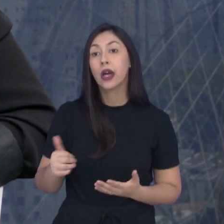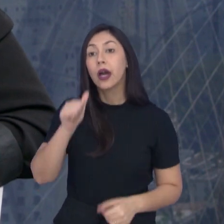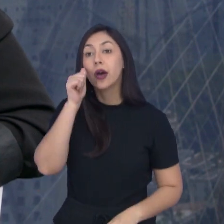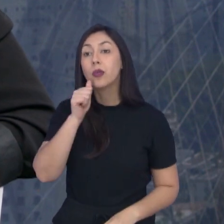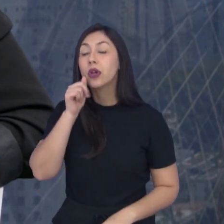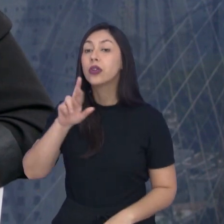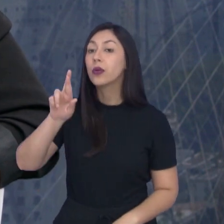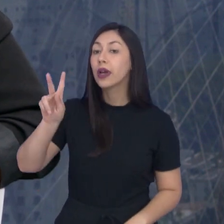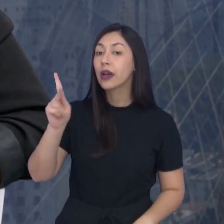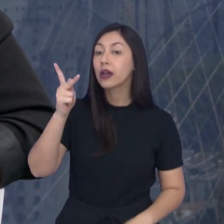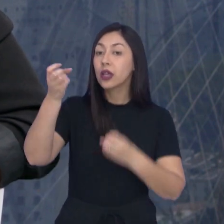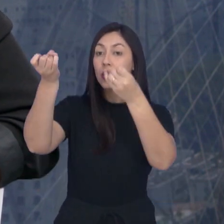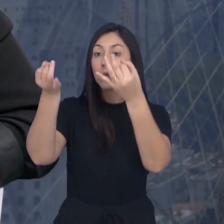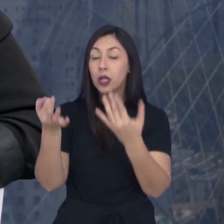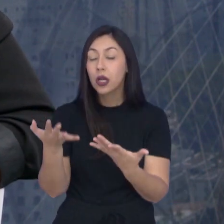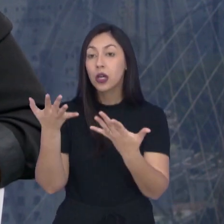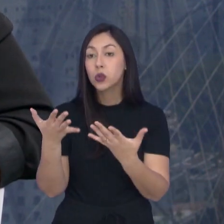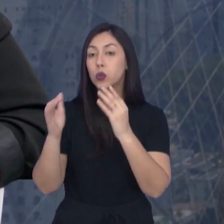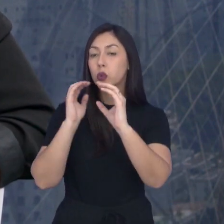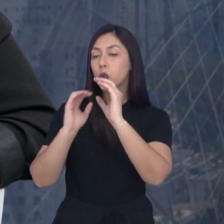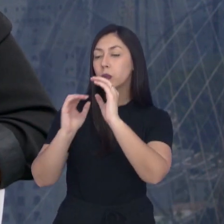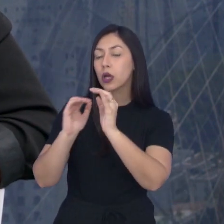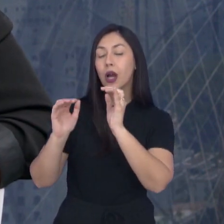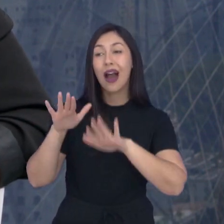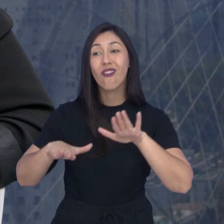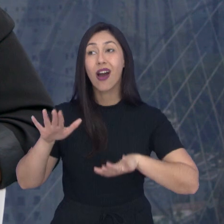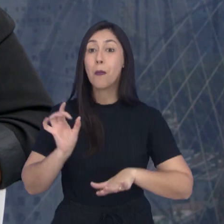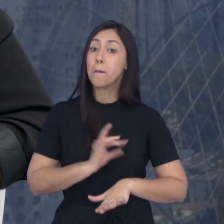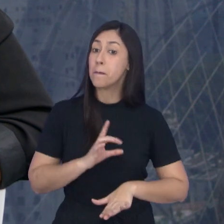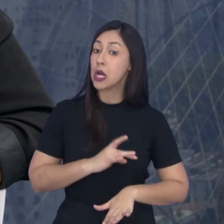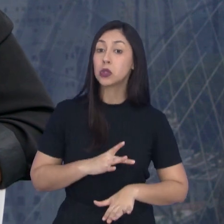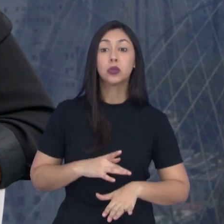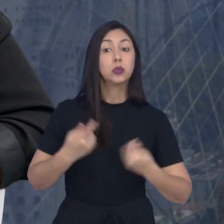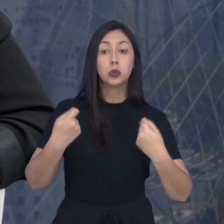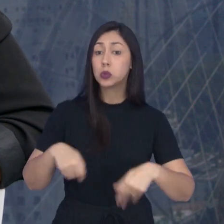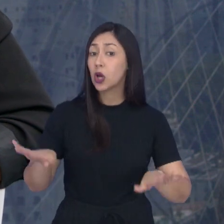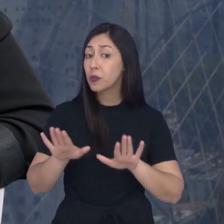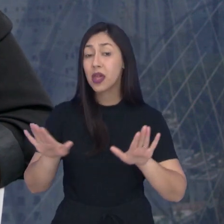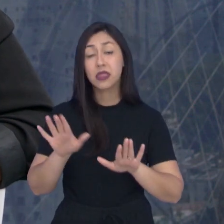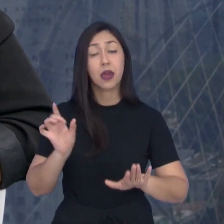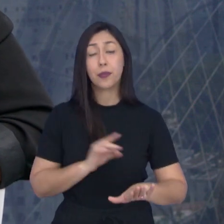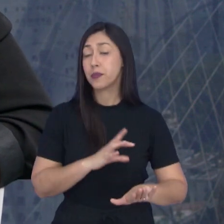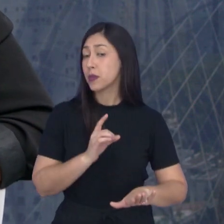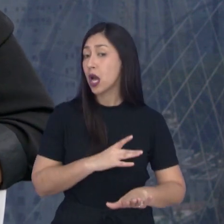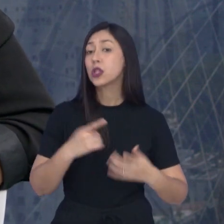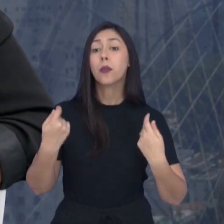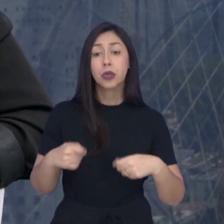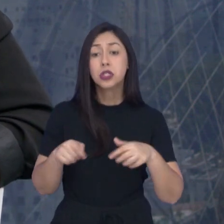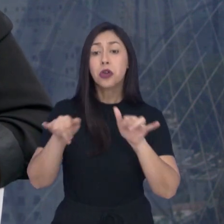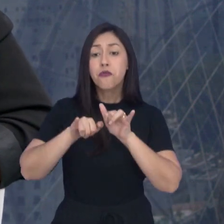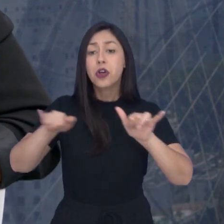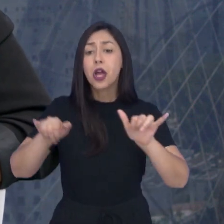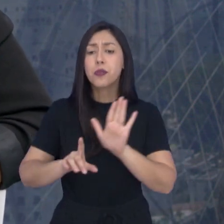questão da comunicação, de ter medo de comunicar. Não tenham medo de comunicar. Faça uma forma de garantir o